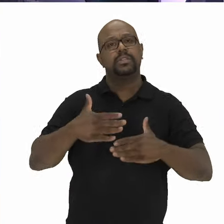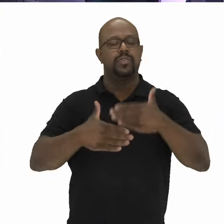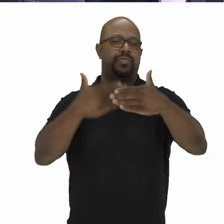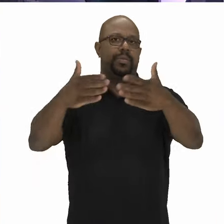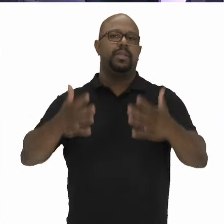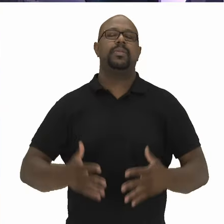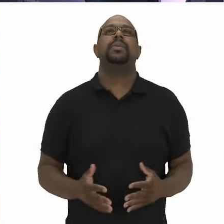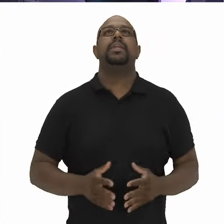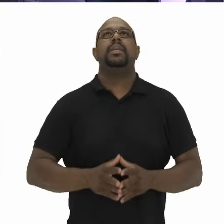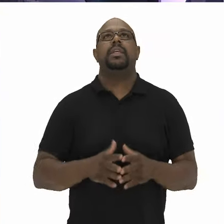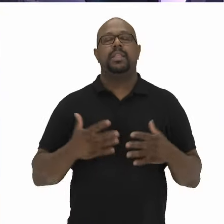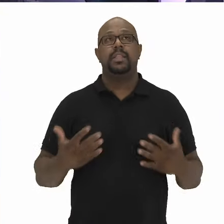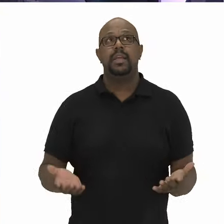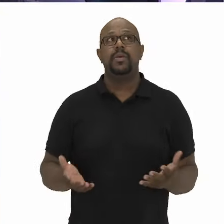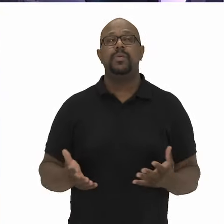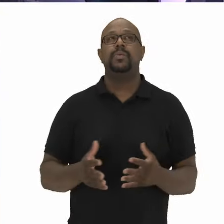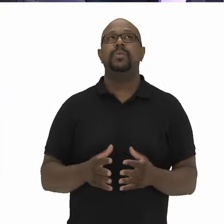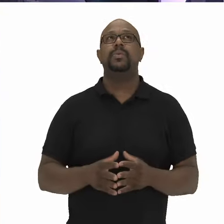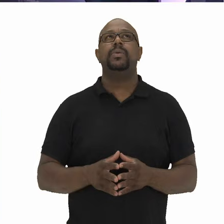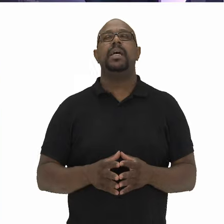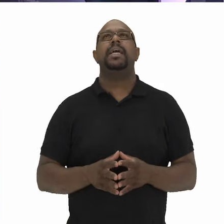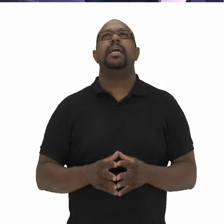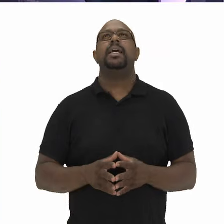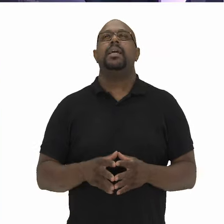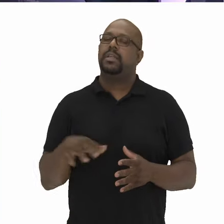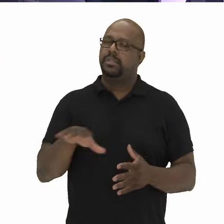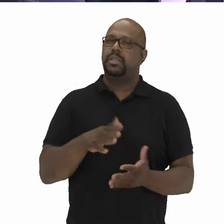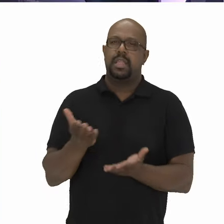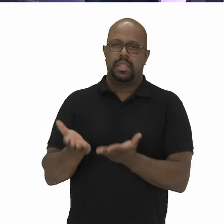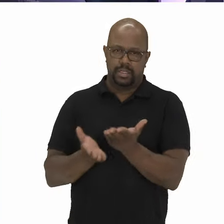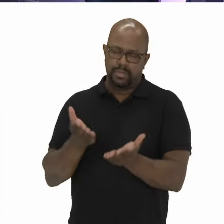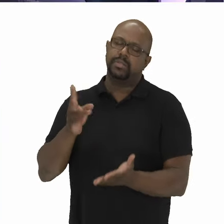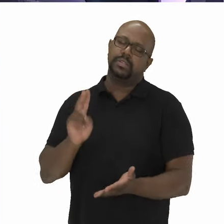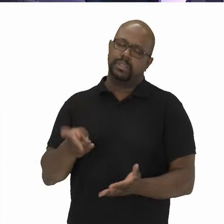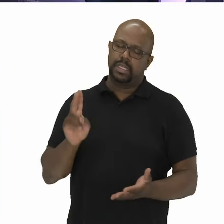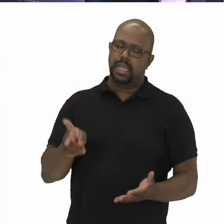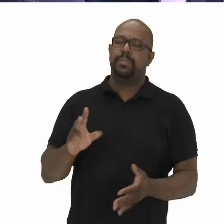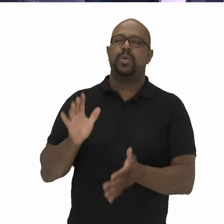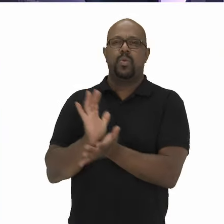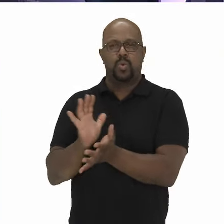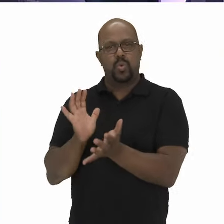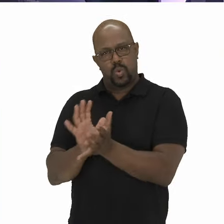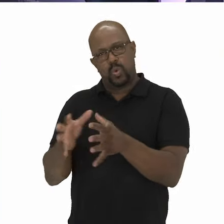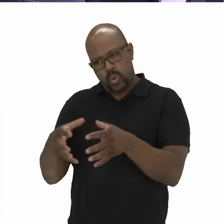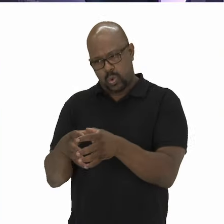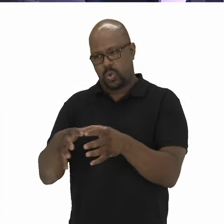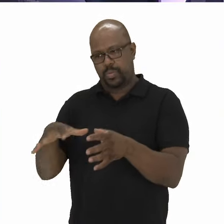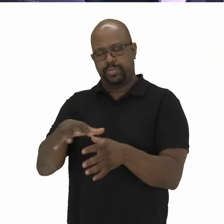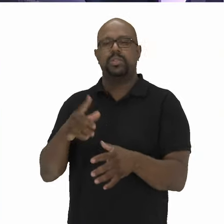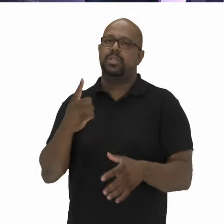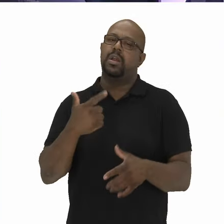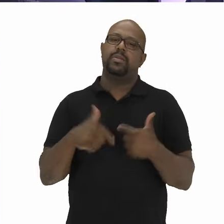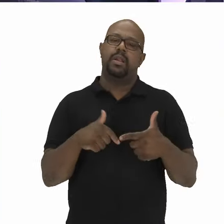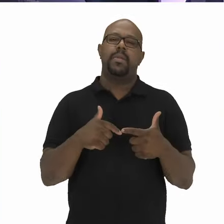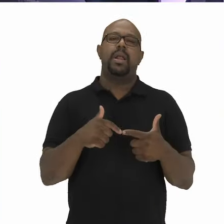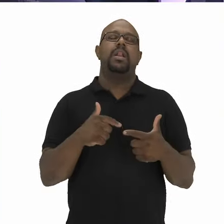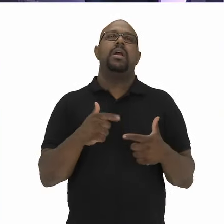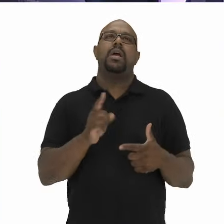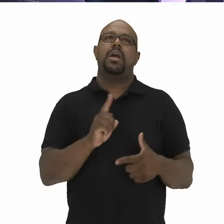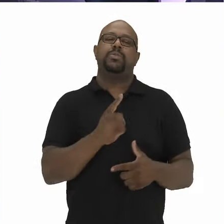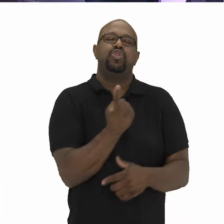de desenvolvimento então Eh esses atendimentos são sempre em grupo nós não